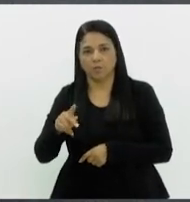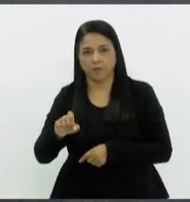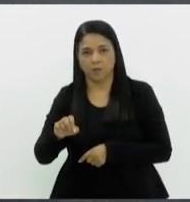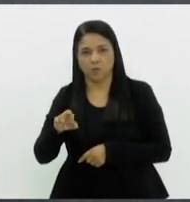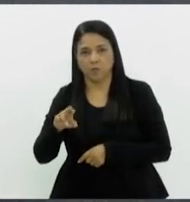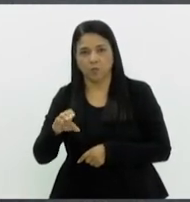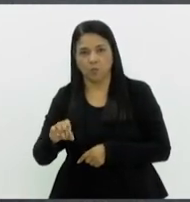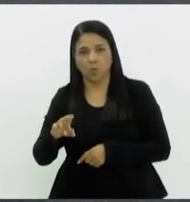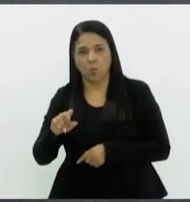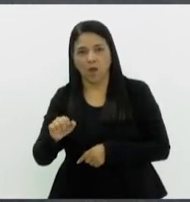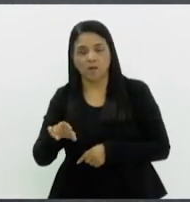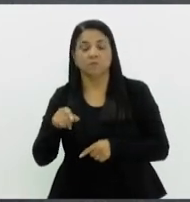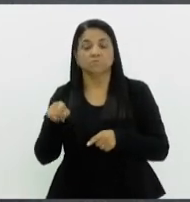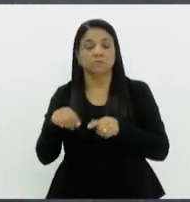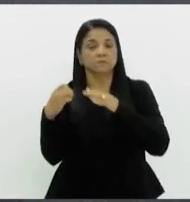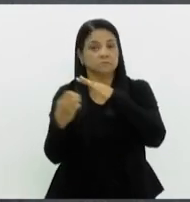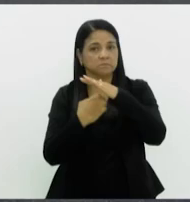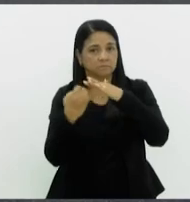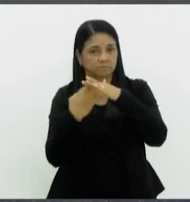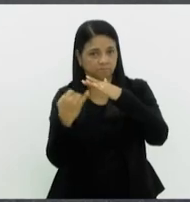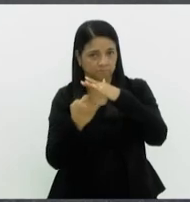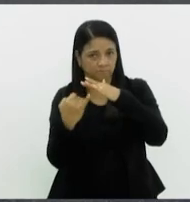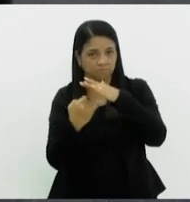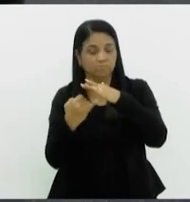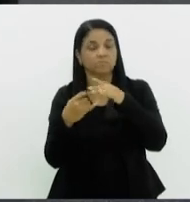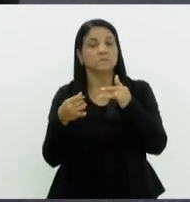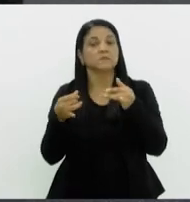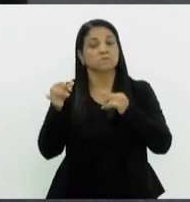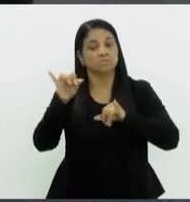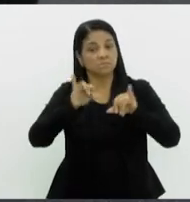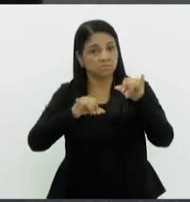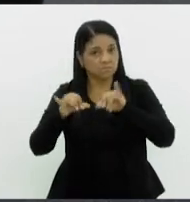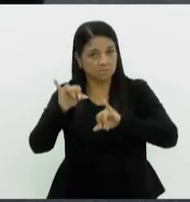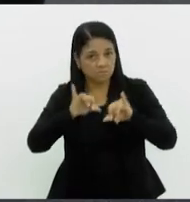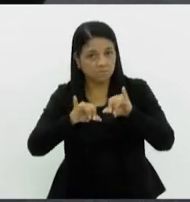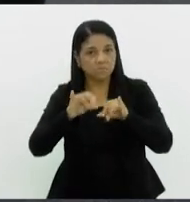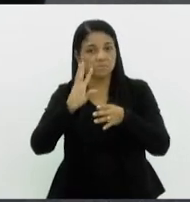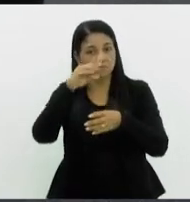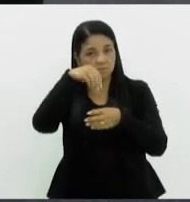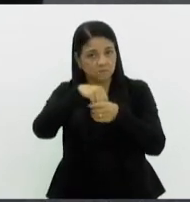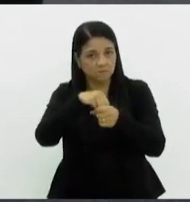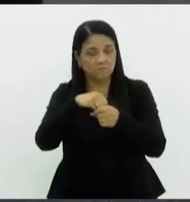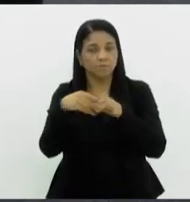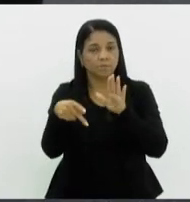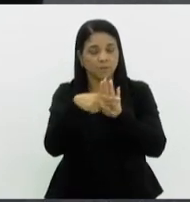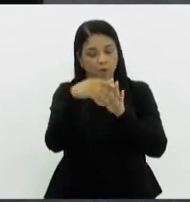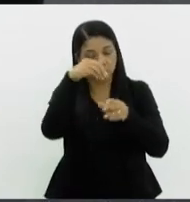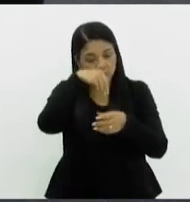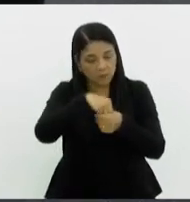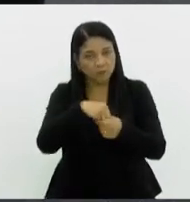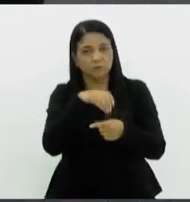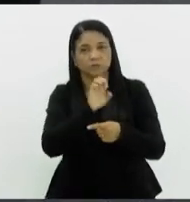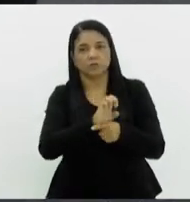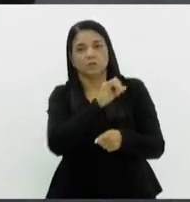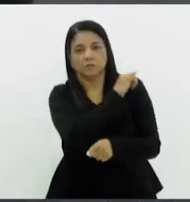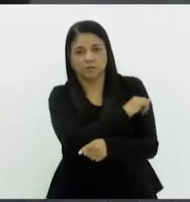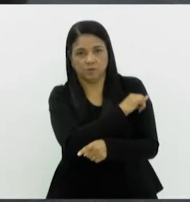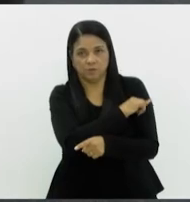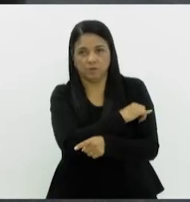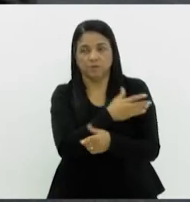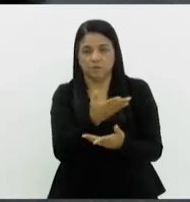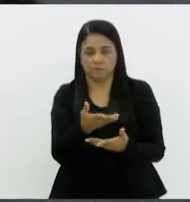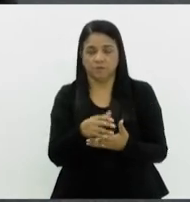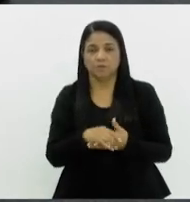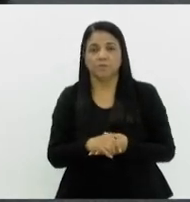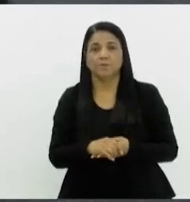uma instituição que dispõe também sobre os laboratórios próprios aqui no Estado do Rio de Janeiro. E olha,